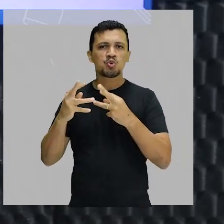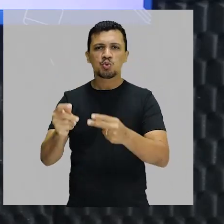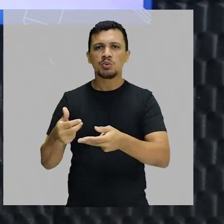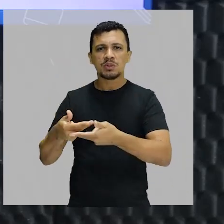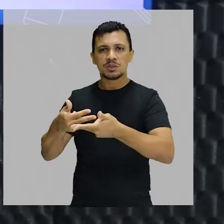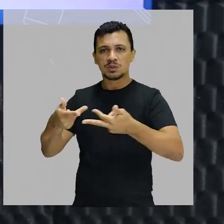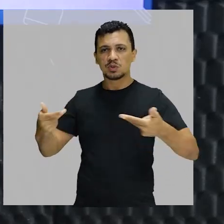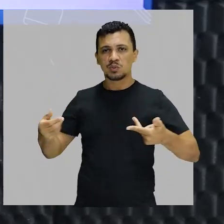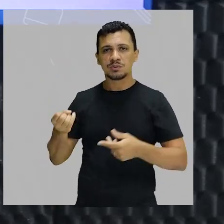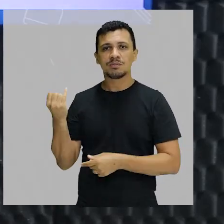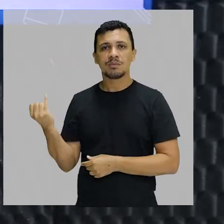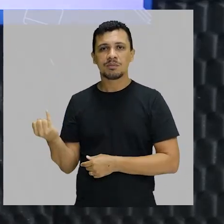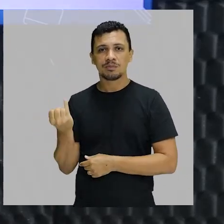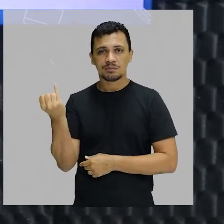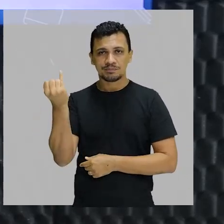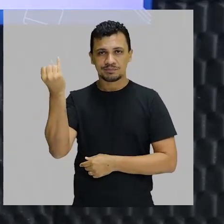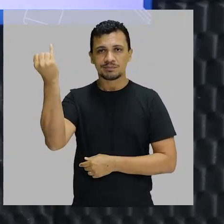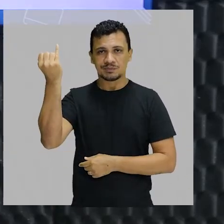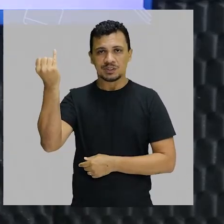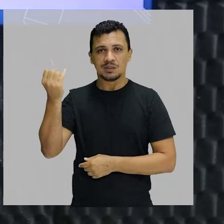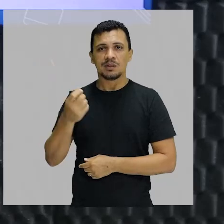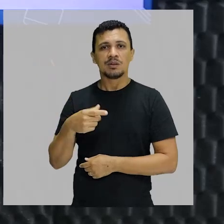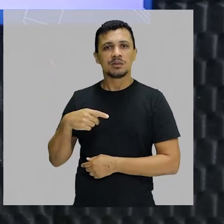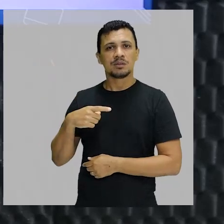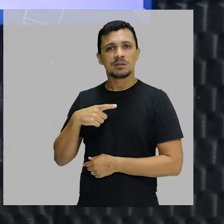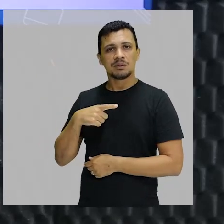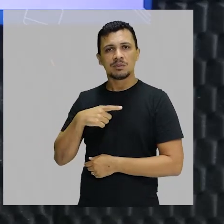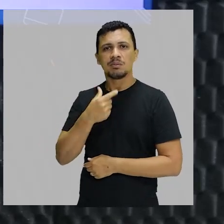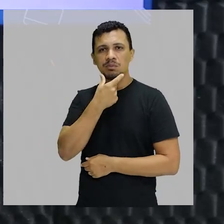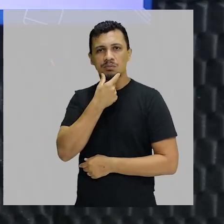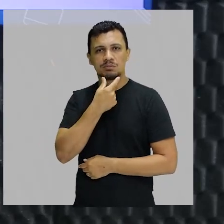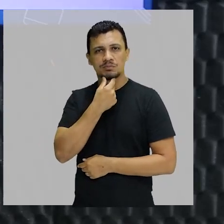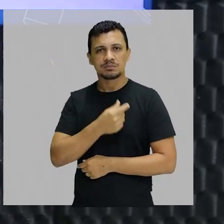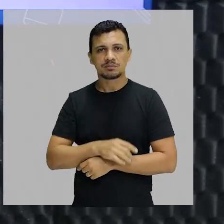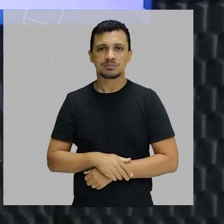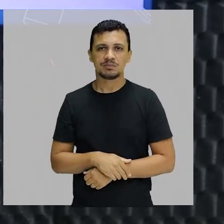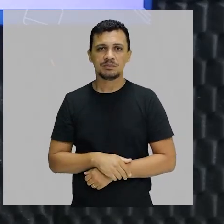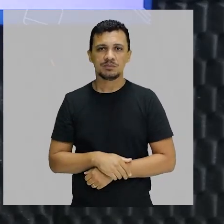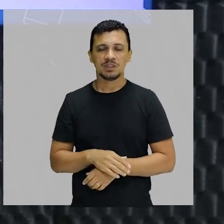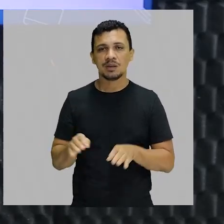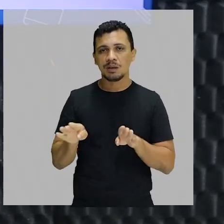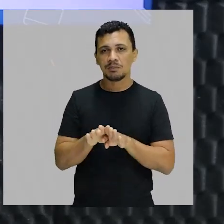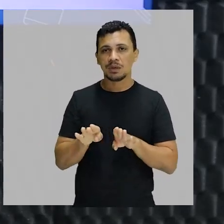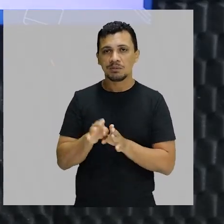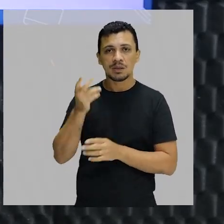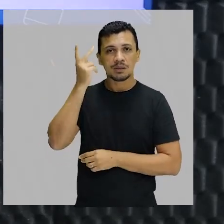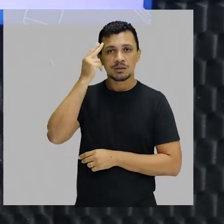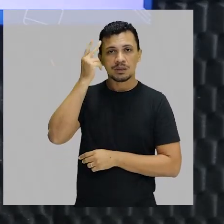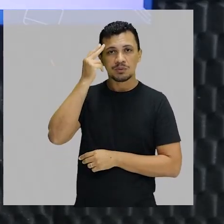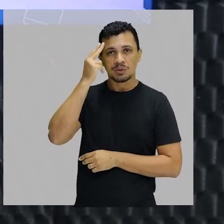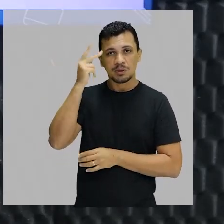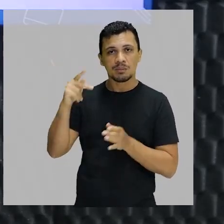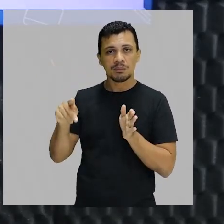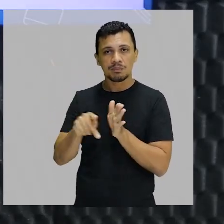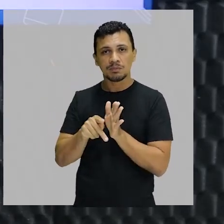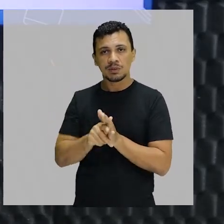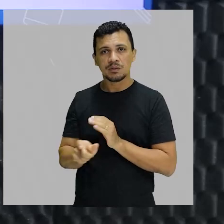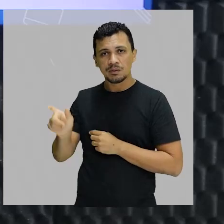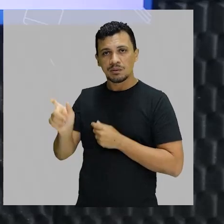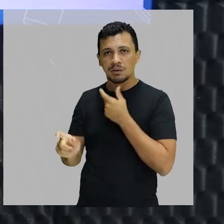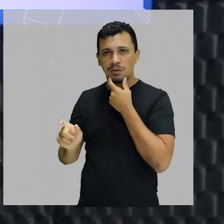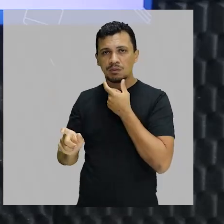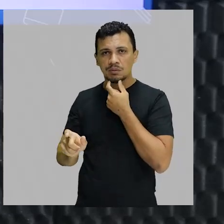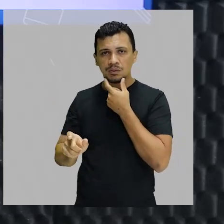estão nombradas por los hombres. E, naturalmente, em masculino. El hombre,